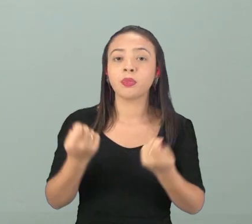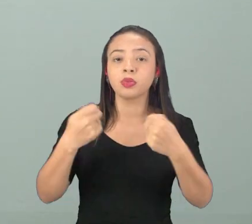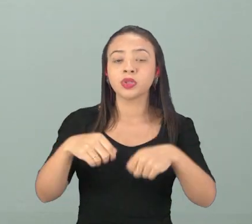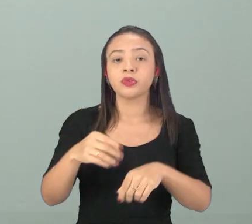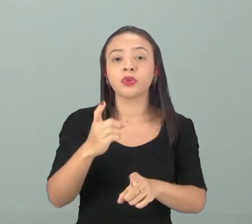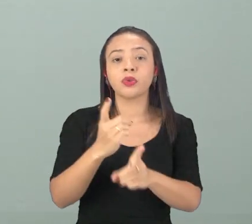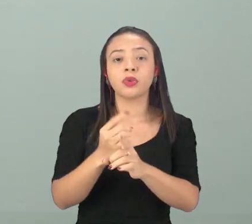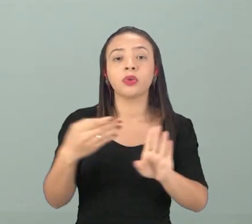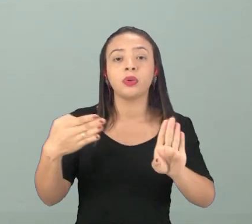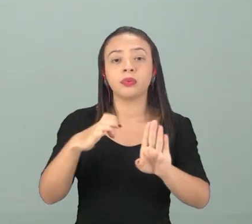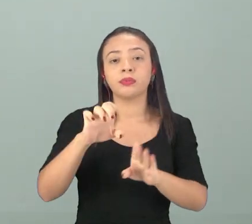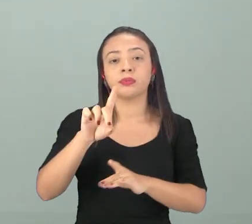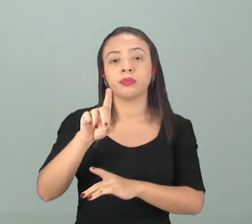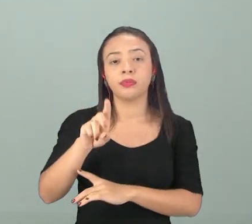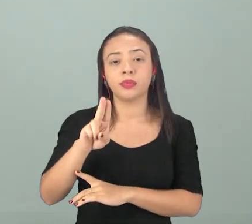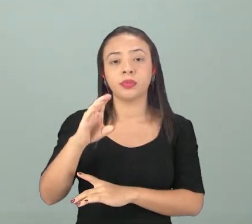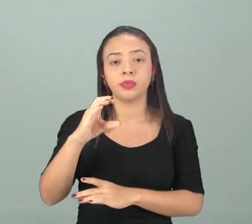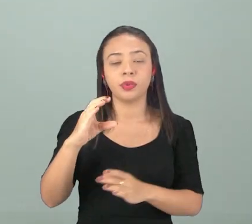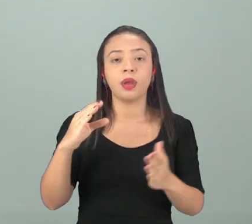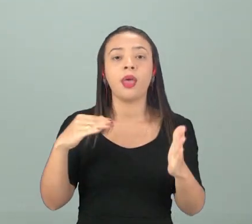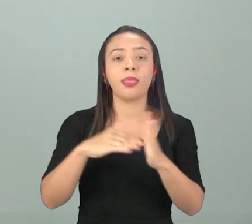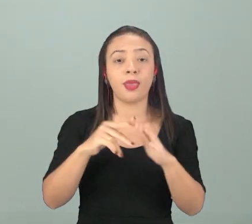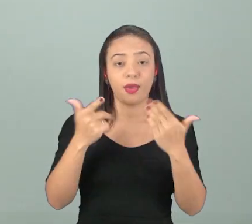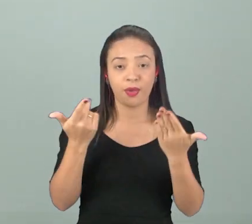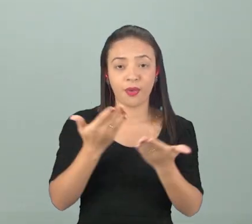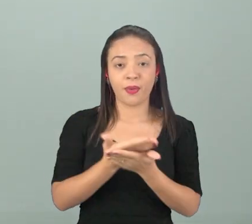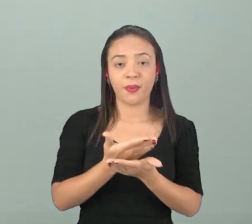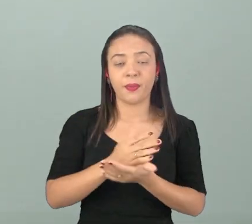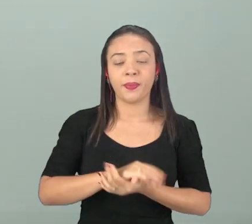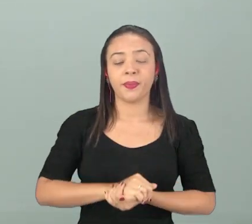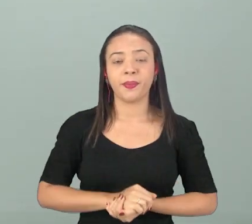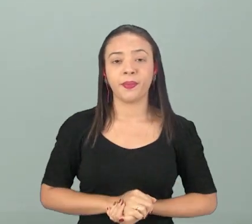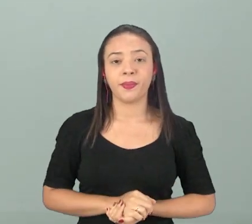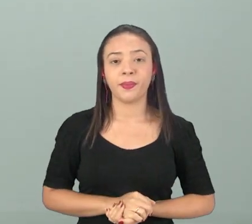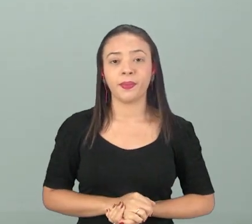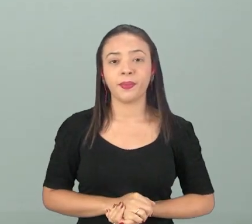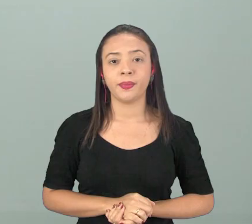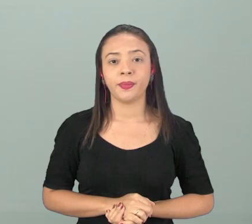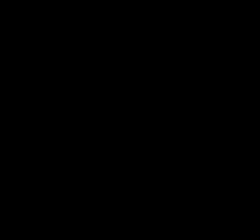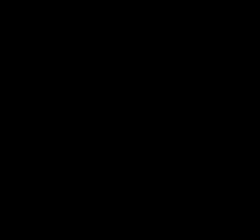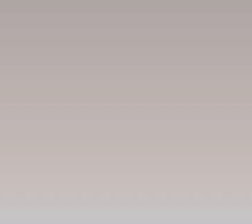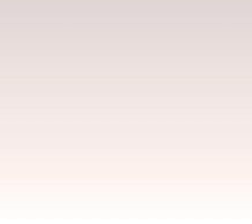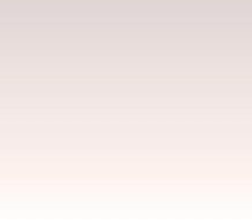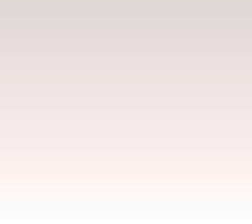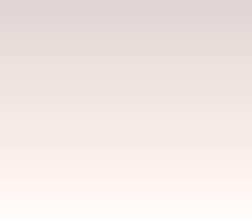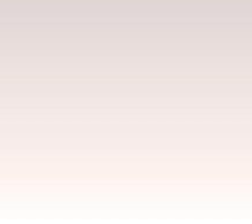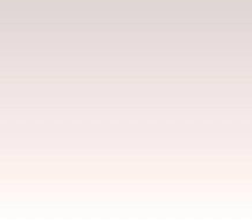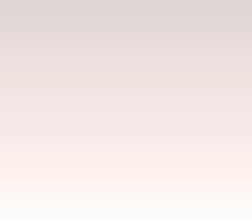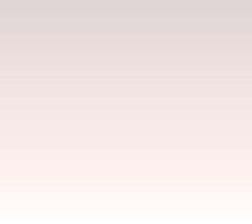Então, essa foi a nossa aula de hoje. Vocês podem acessá-la mais vezes na plataforma Eduque e até a próxima aula.